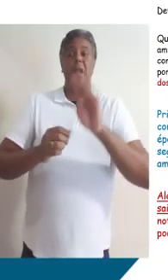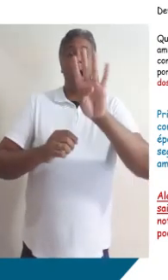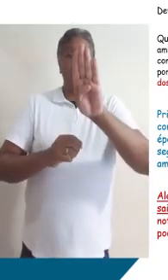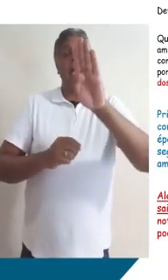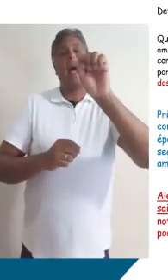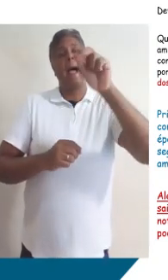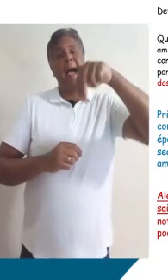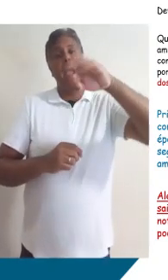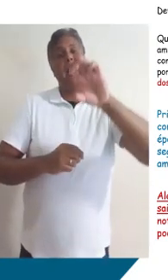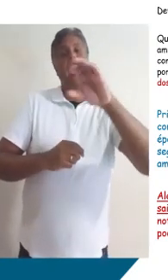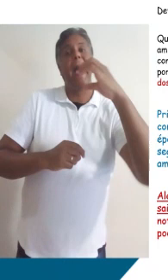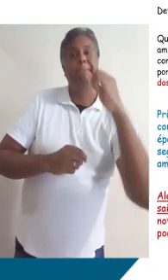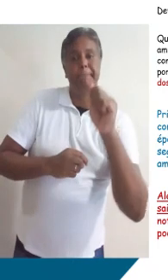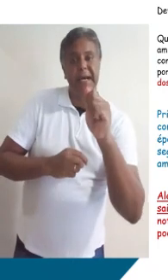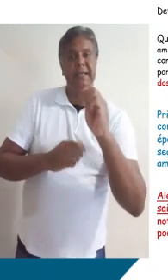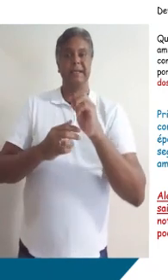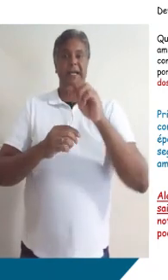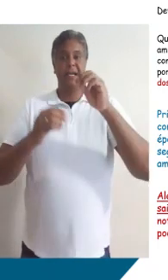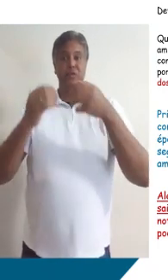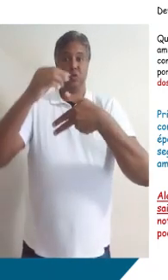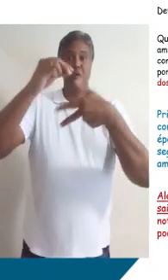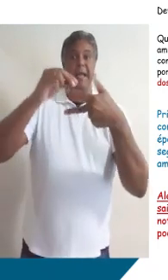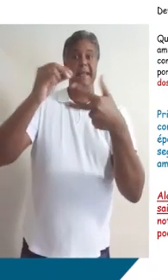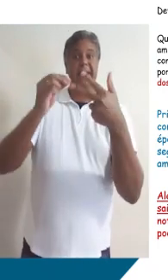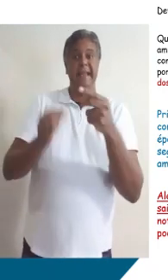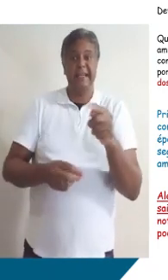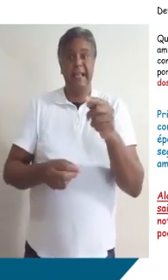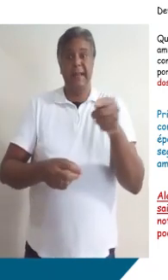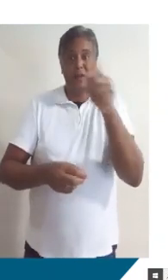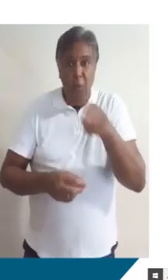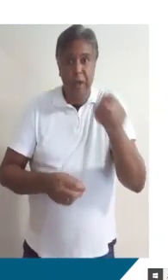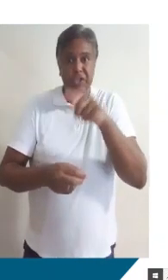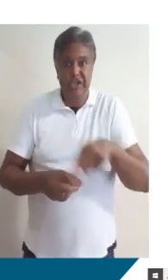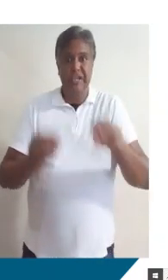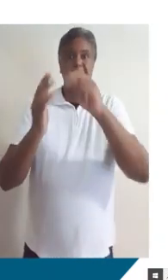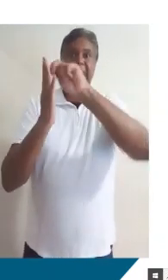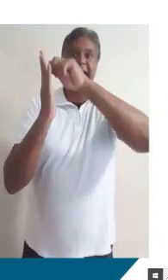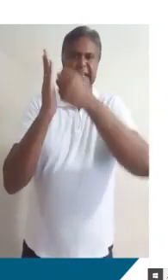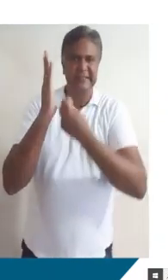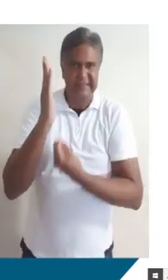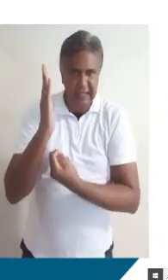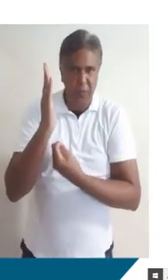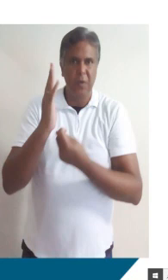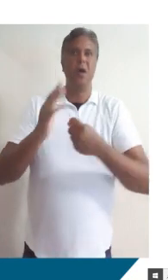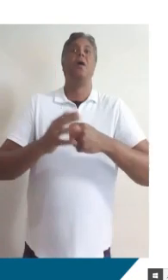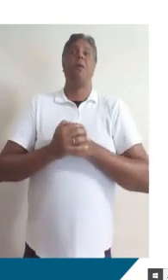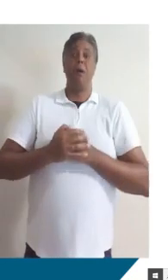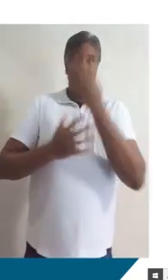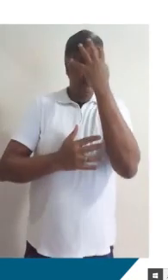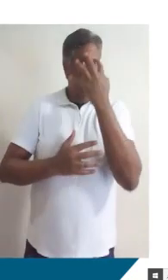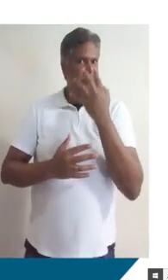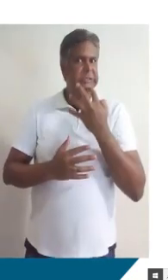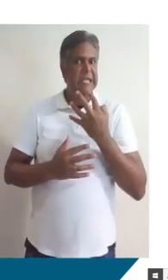essa moleza, há um rigor maior quanto a fontes e órgãos oficiais. Mas acho que nesse momento a gente já pode determinar